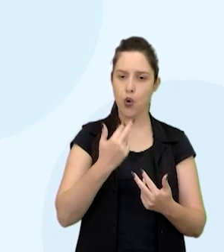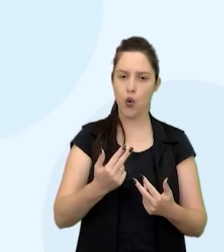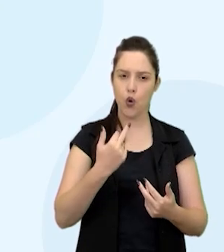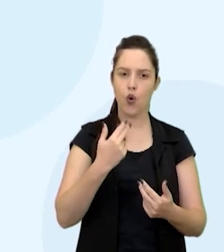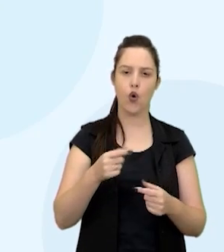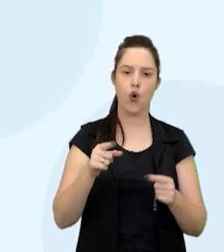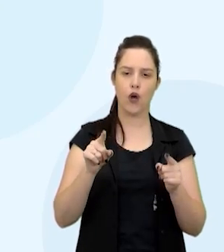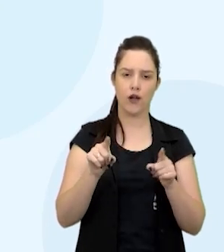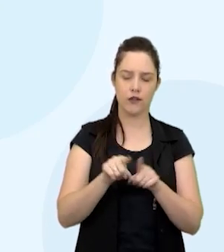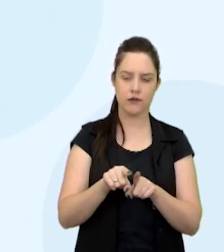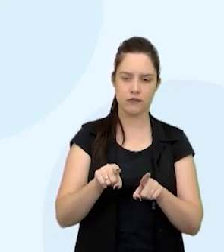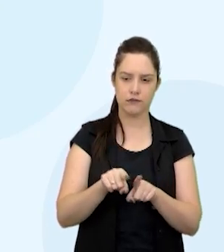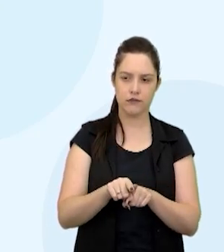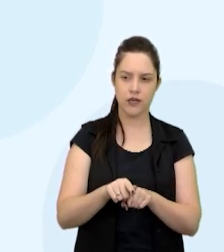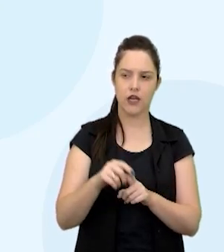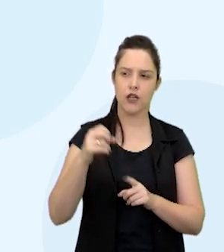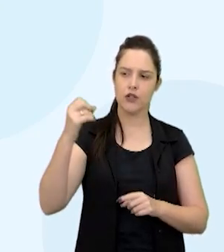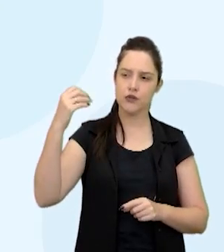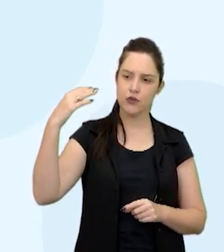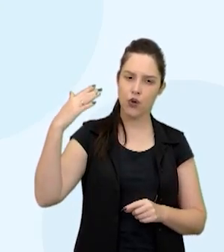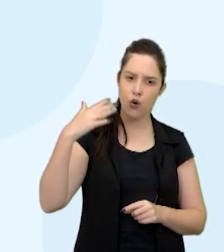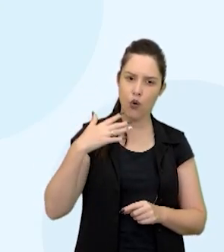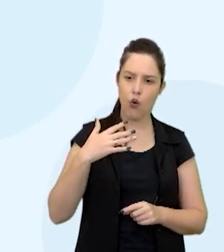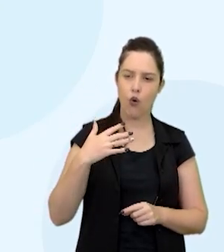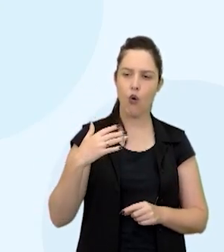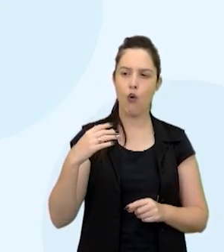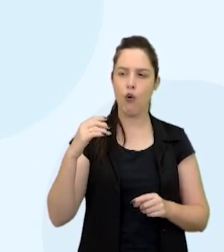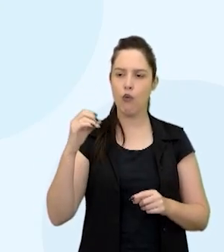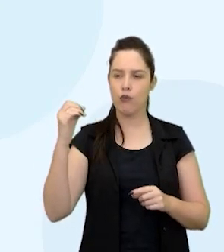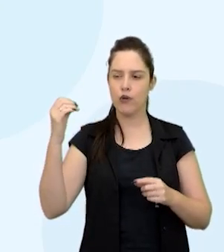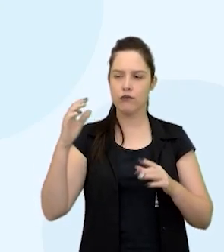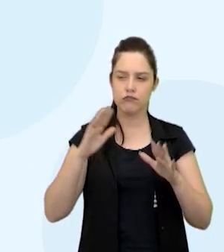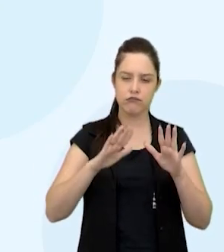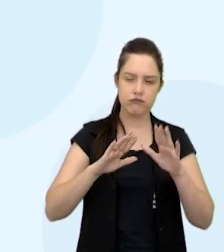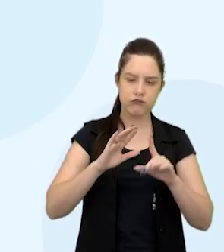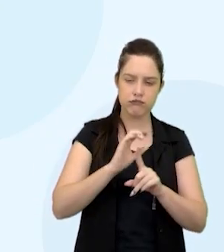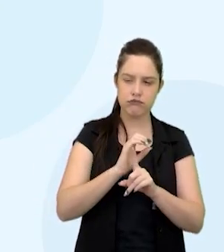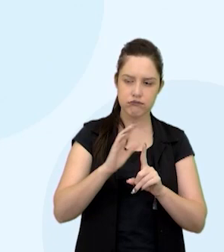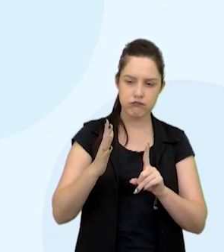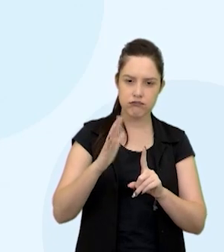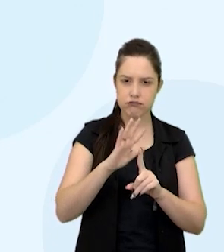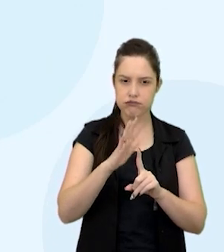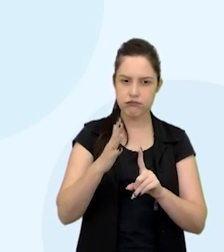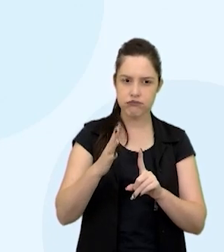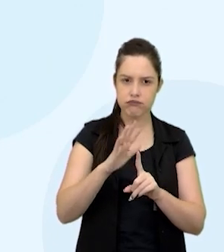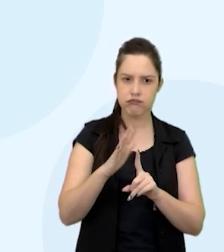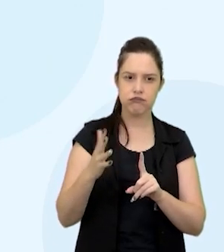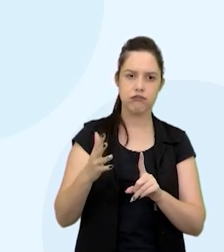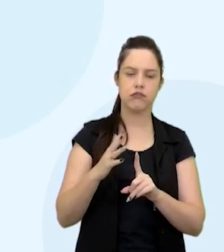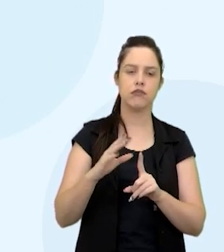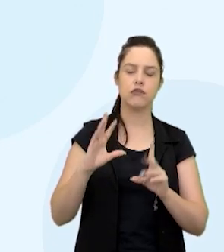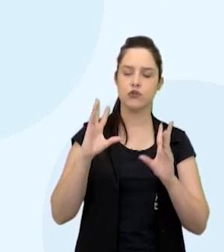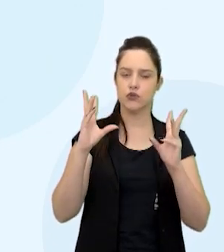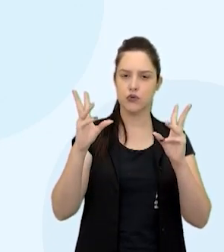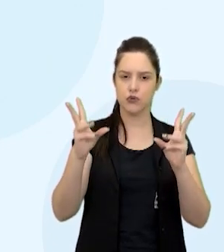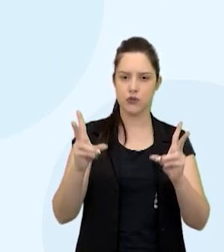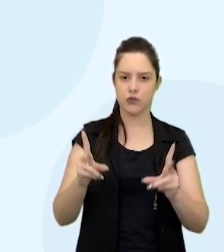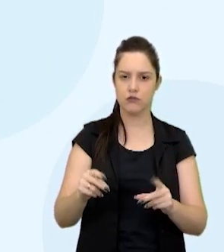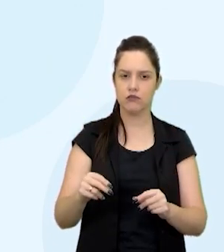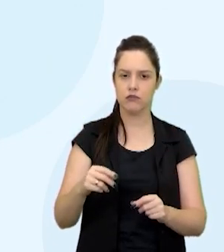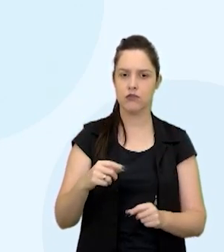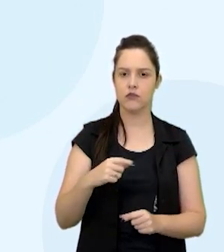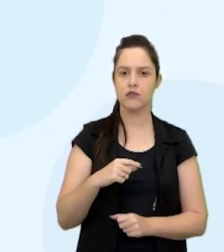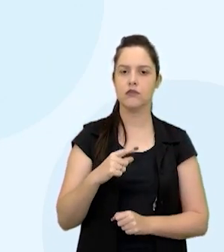né? A aplicação de luz e sombra, ela é diferenciada, ela está representando ali o que ele tem na